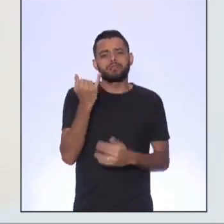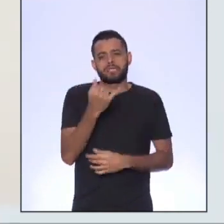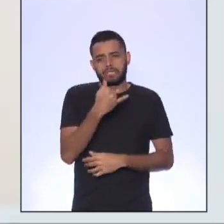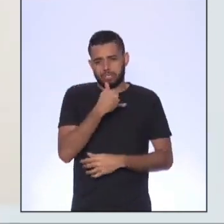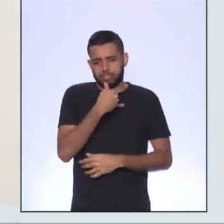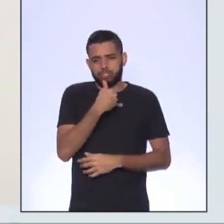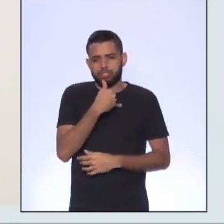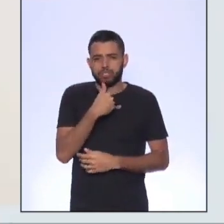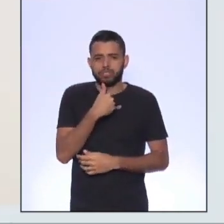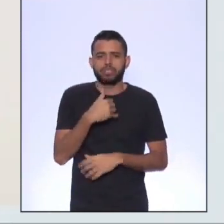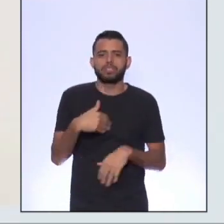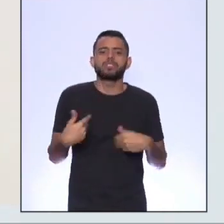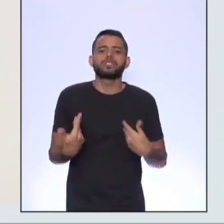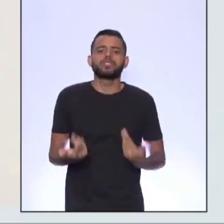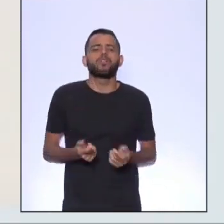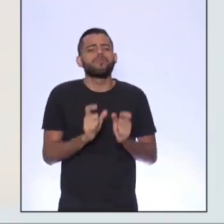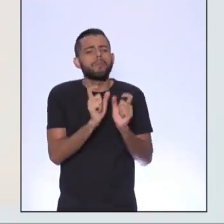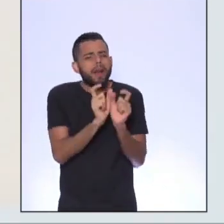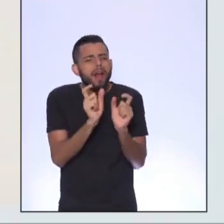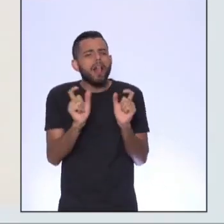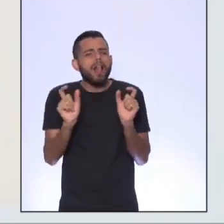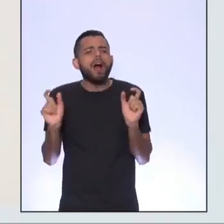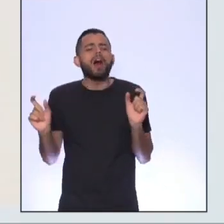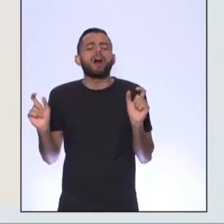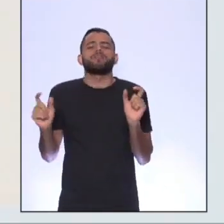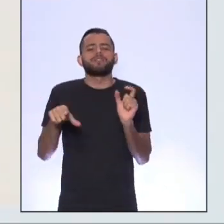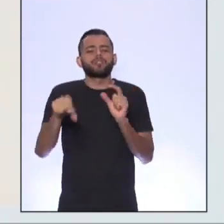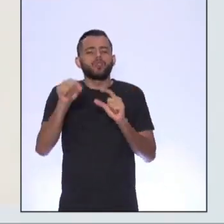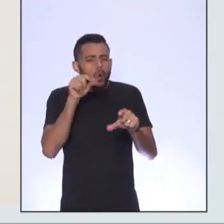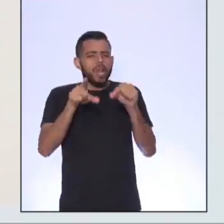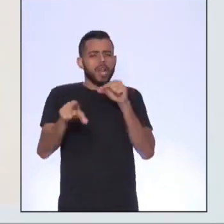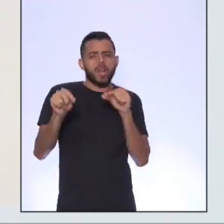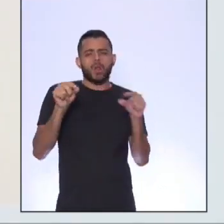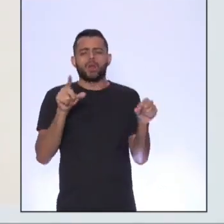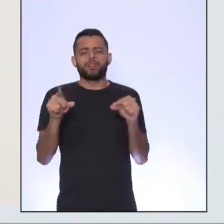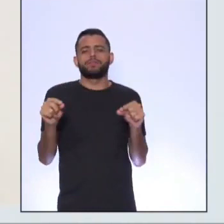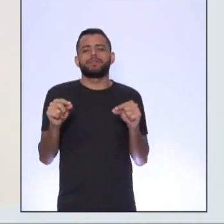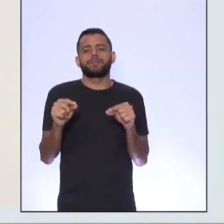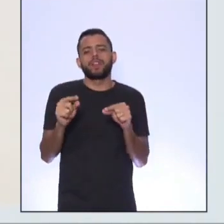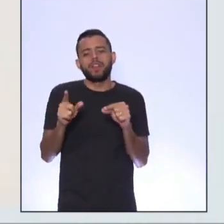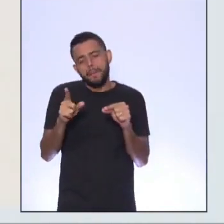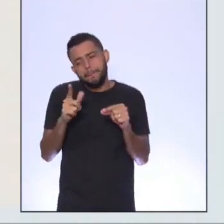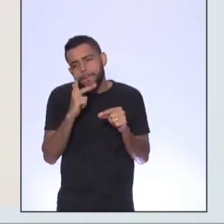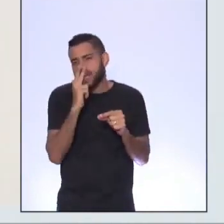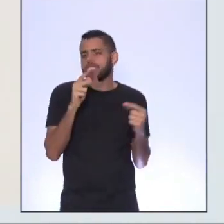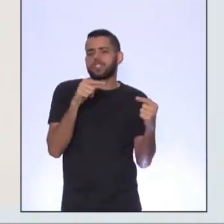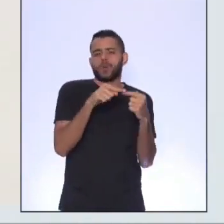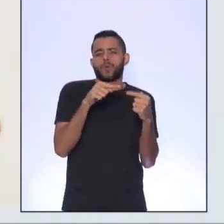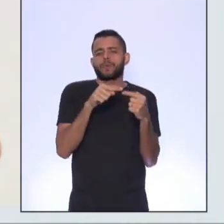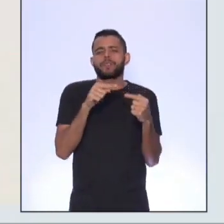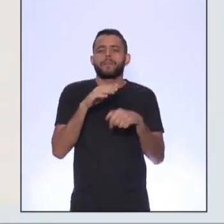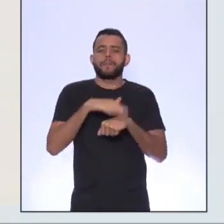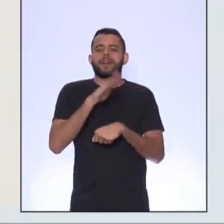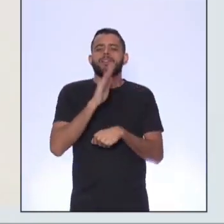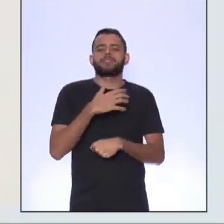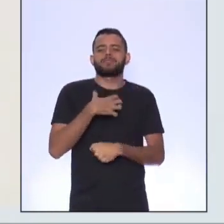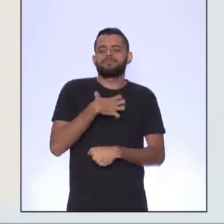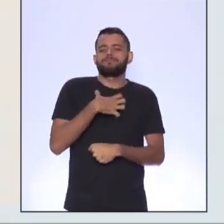Olha a seleção vocabular, a seleção das palavras, como puxa mais para o lado sensorial, para o lado